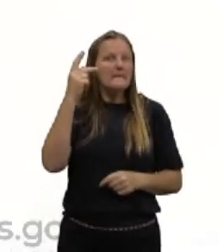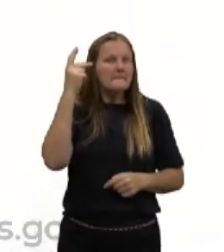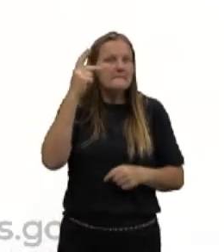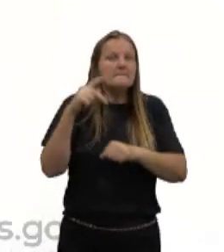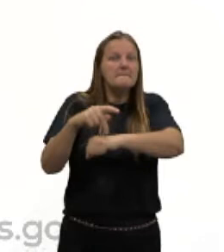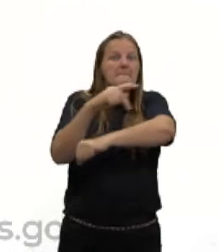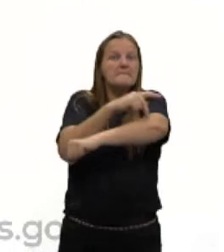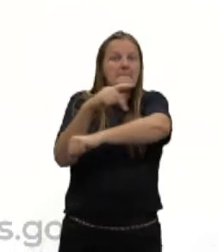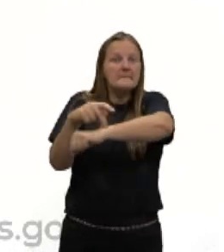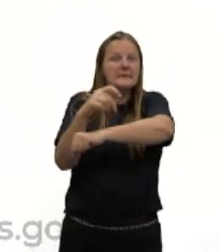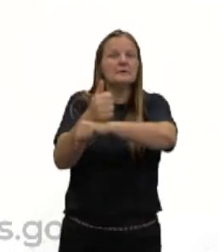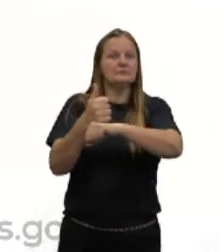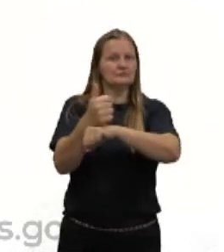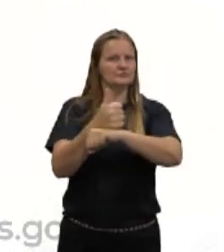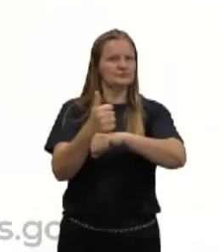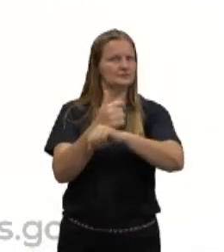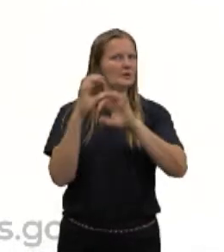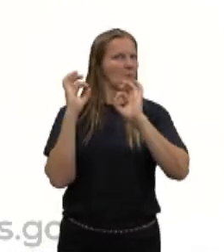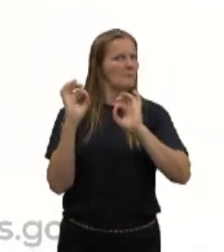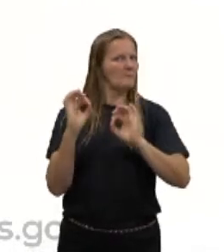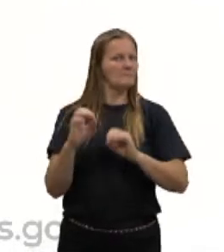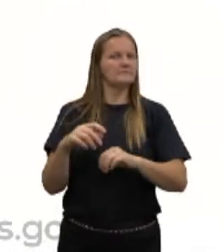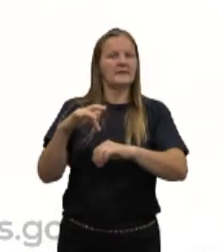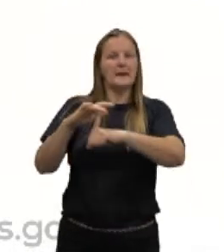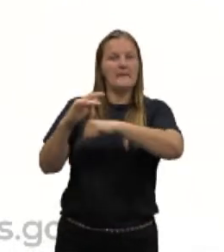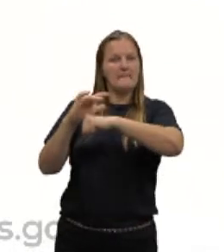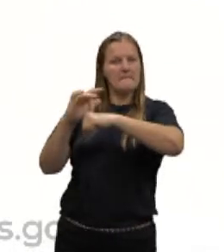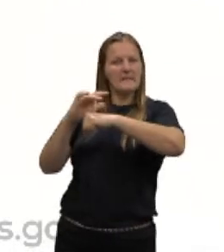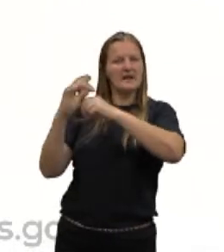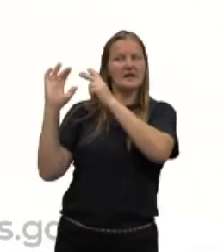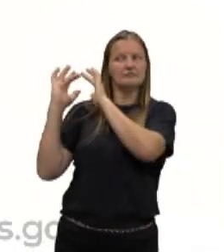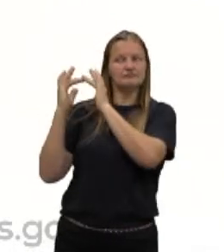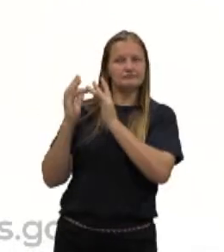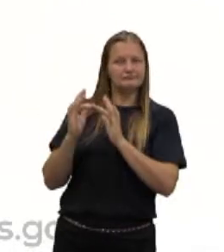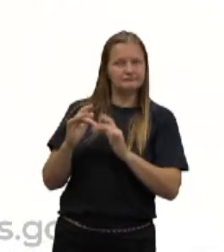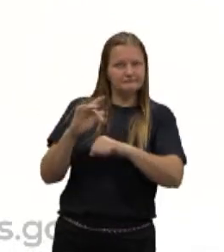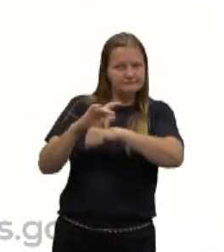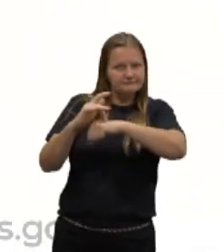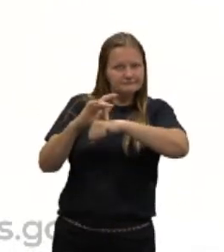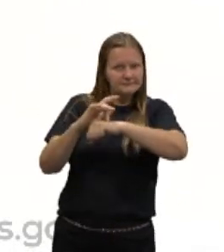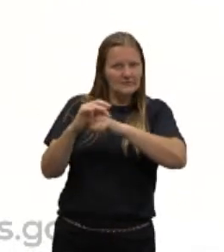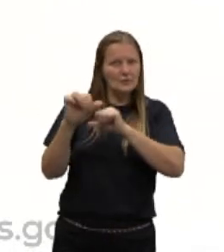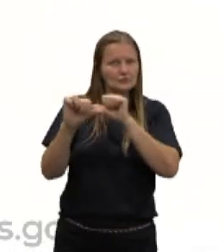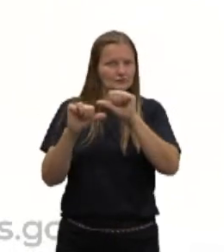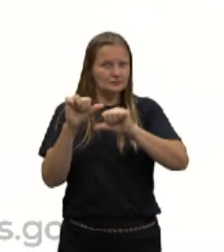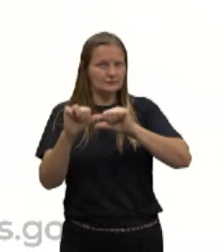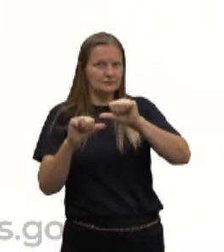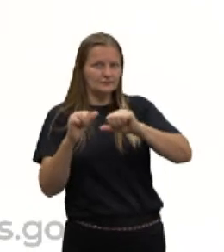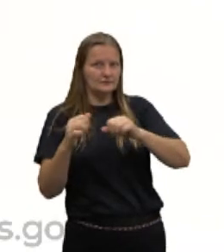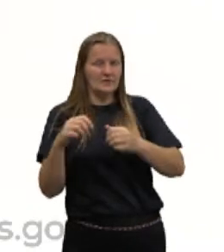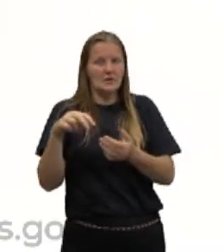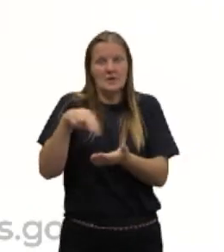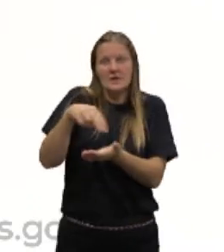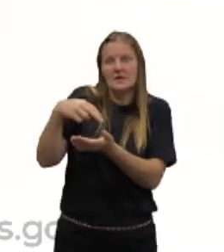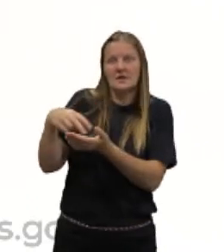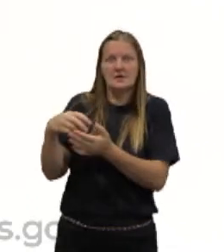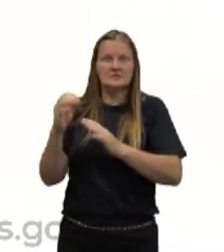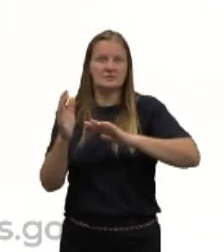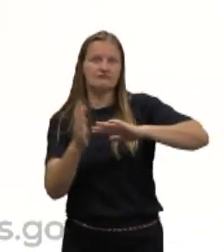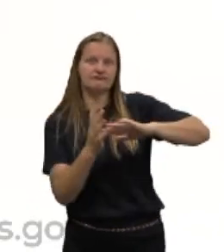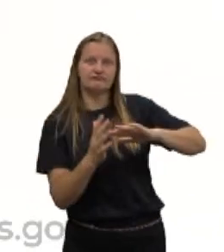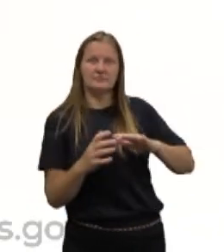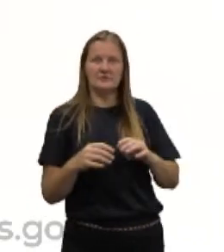ela transformou o que era o balé clássico para o que hoje é a dança contemporânea. Então, ela tirou